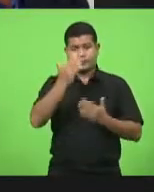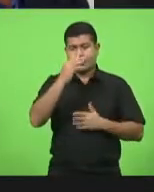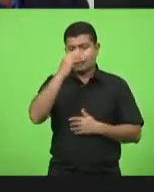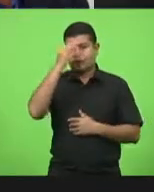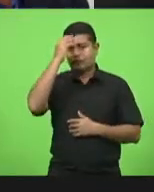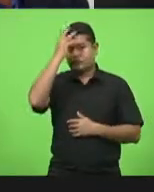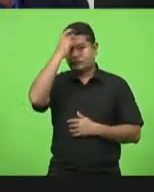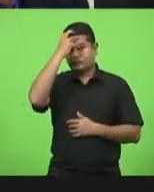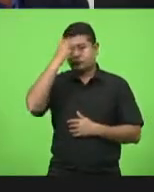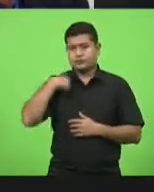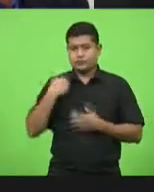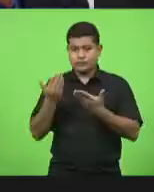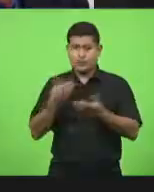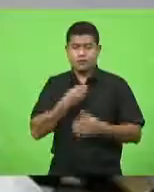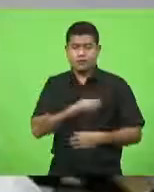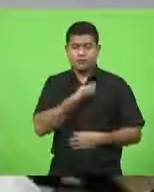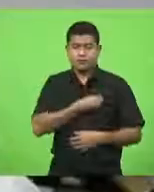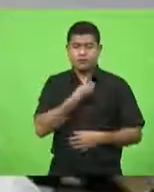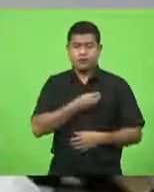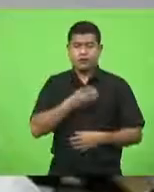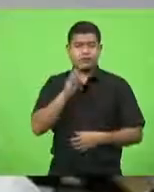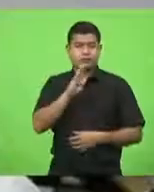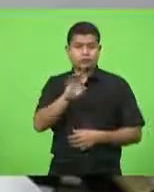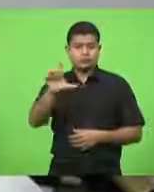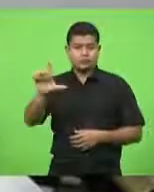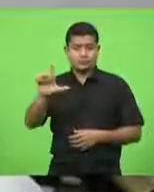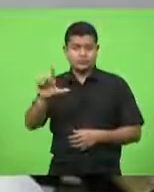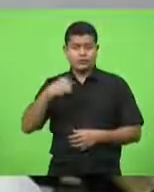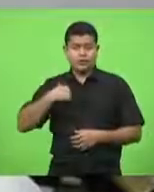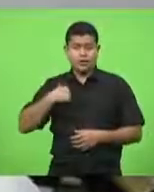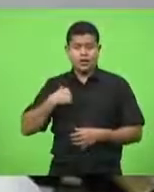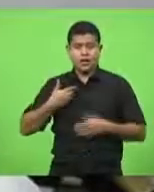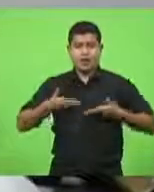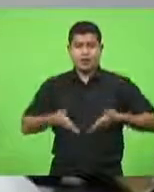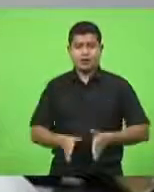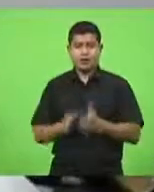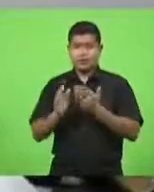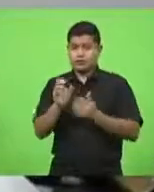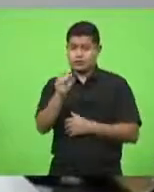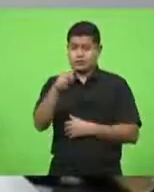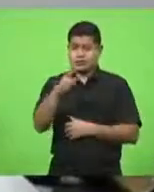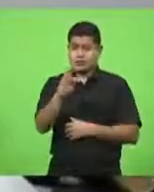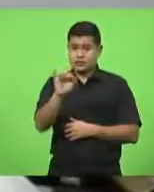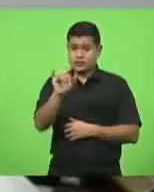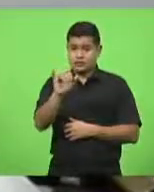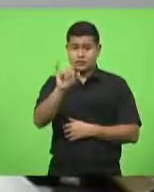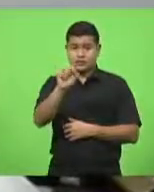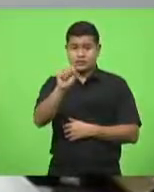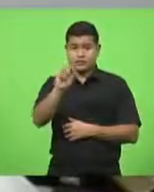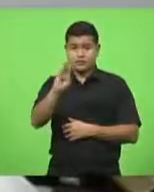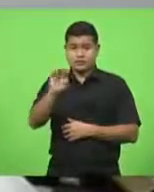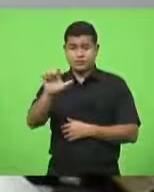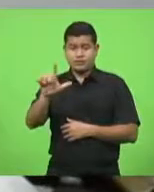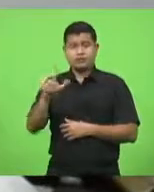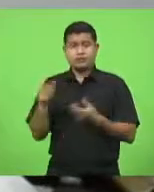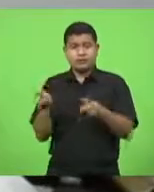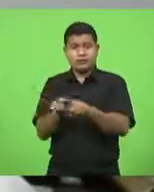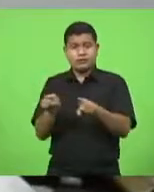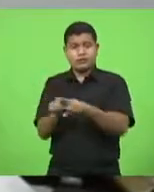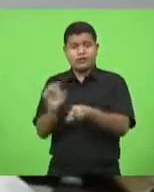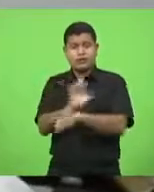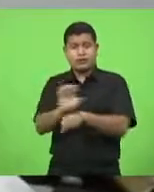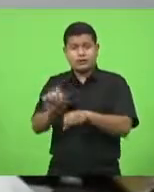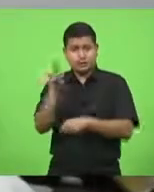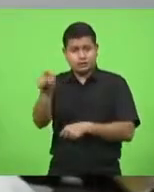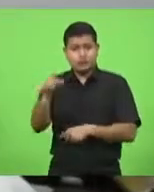Ismael que mora em Blumenau, eu morei muito tempo, nasci no Santa Isabel, fiz estágio no Santa Isabel, mas a gente